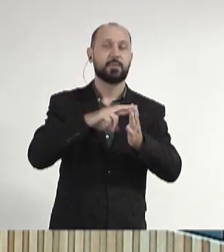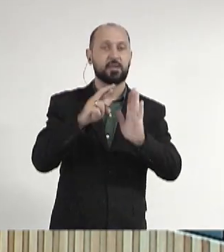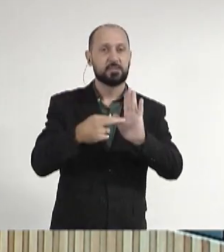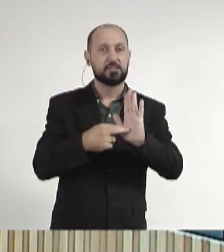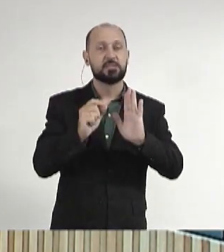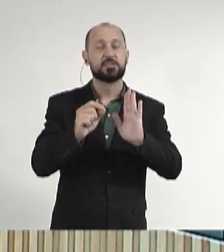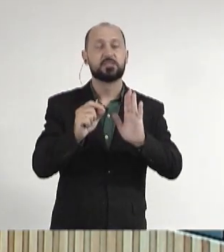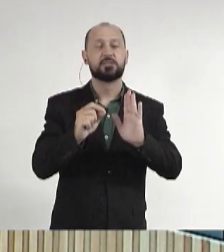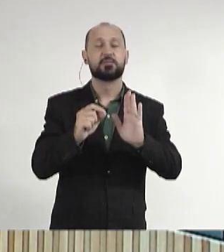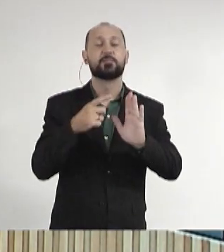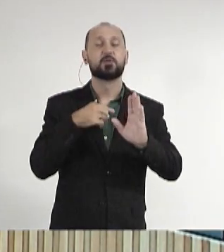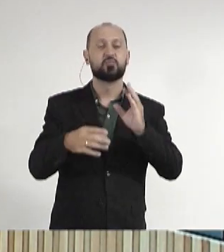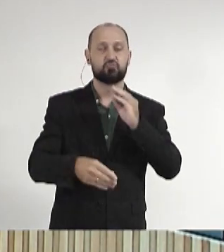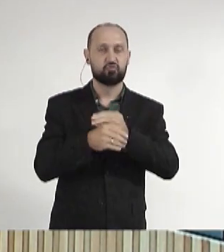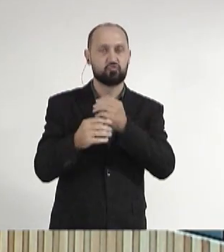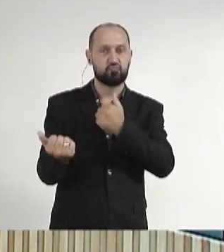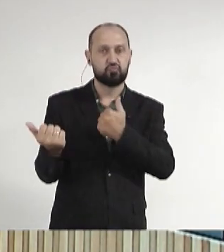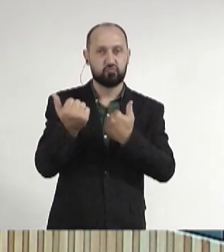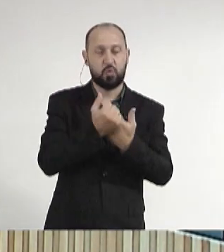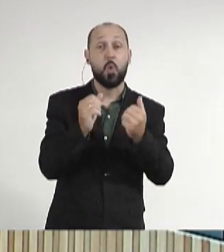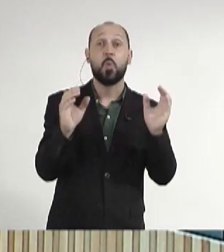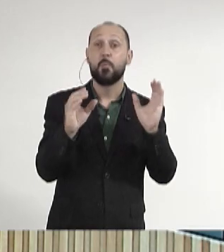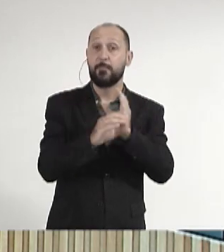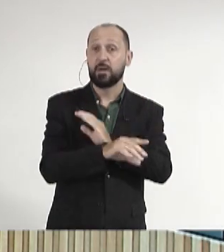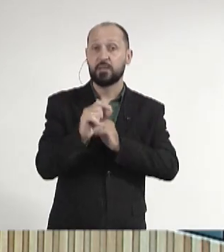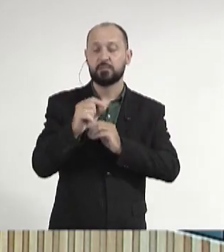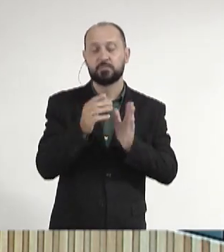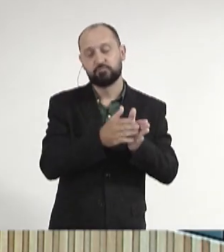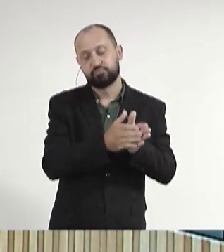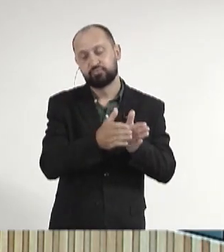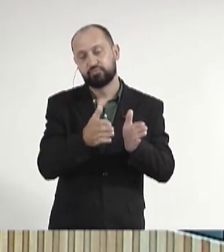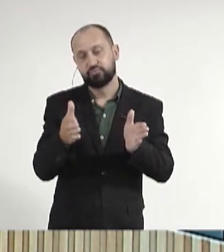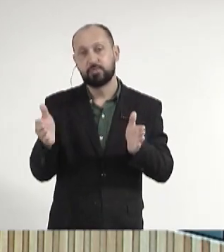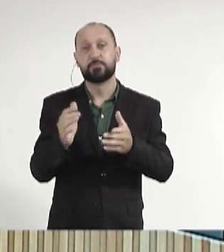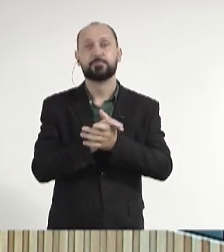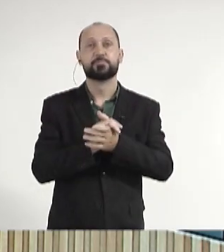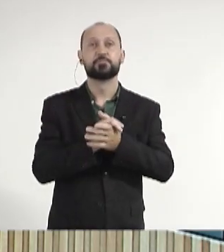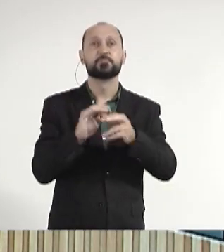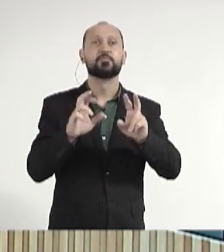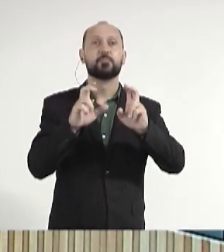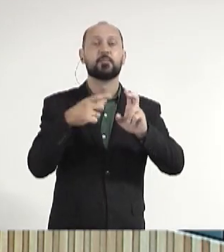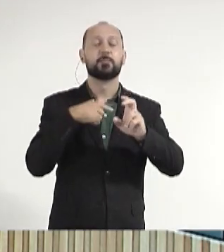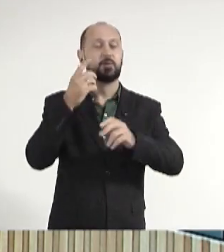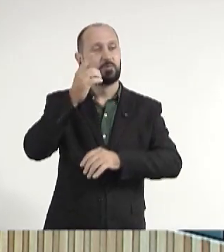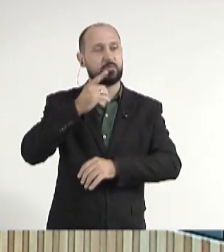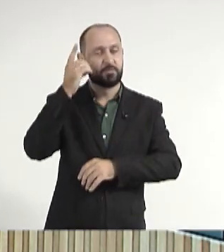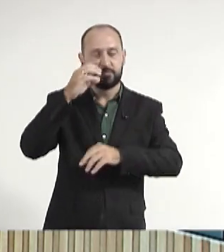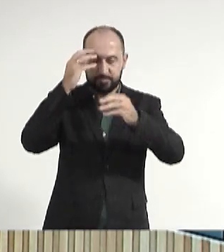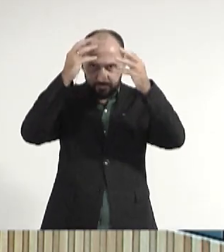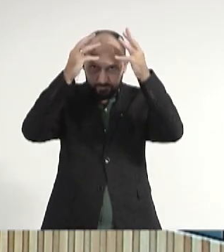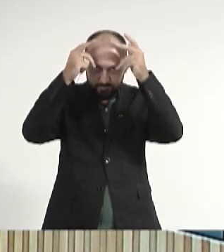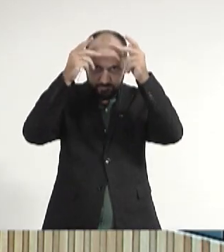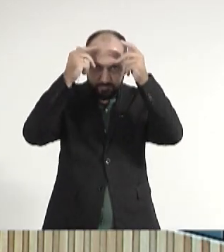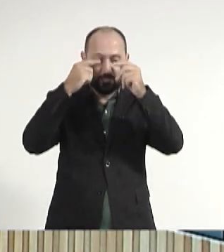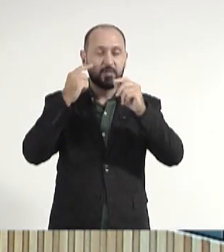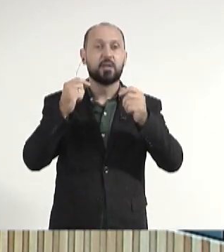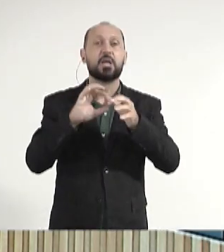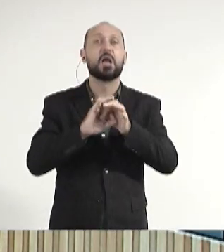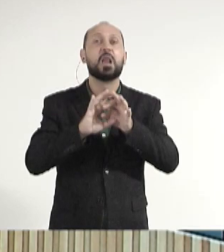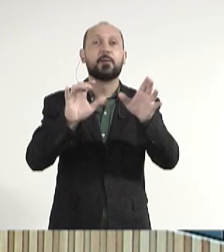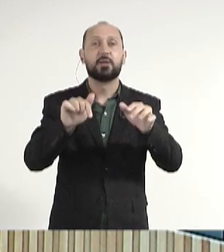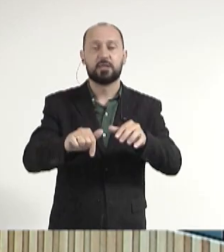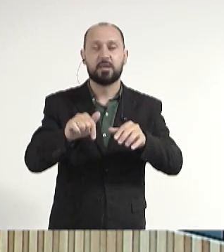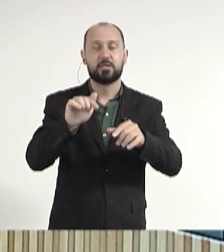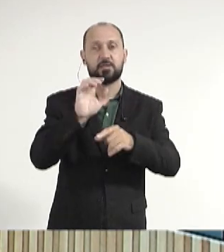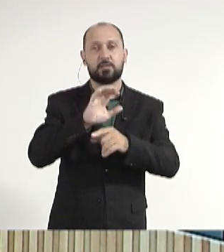final, porque passou por uma emenda substitutiva integral ao longo de sua tramitação. É a matéria apresentada pelo deputado Paulo Duarte e que concede